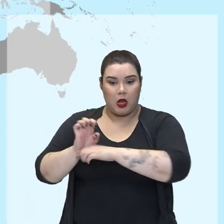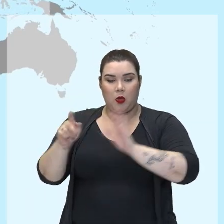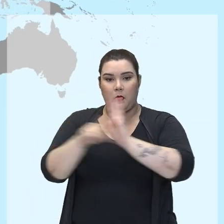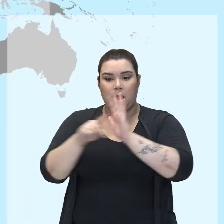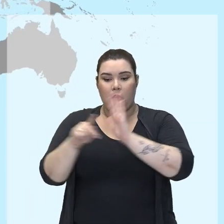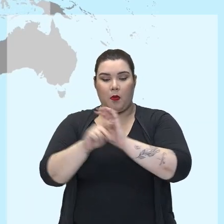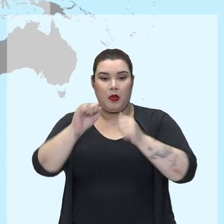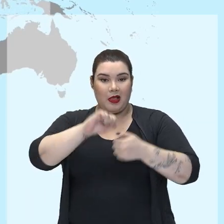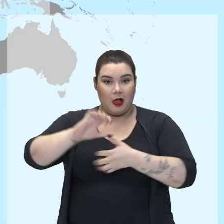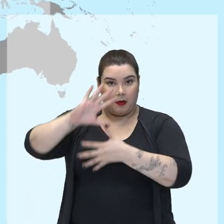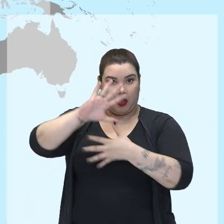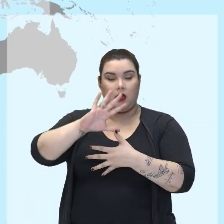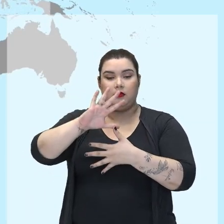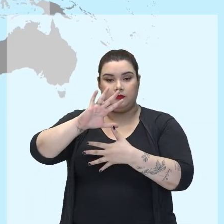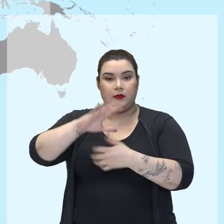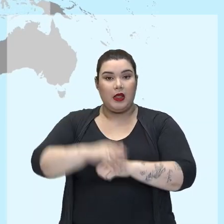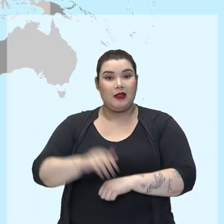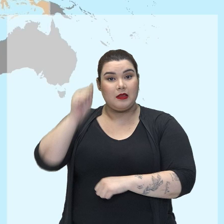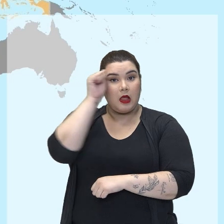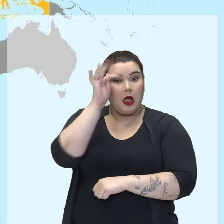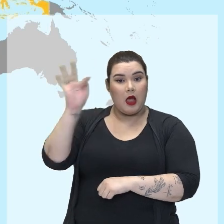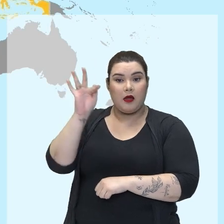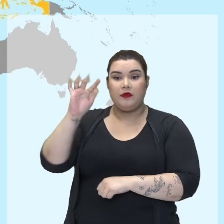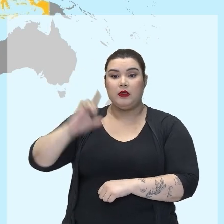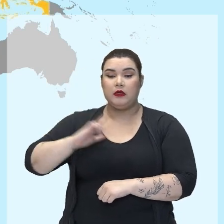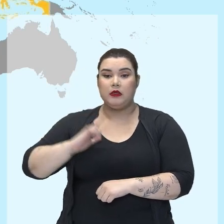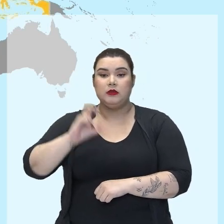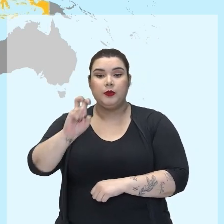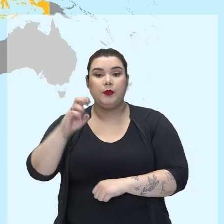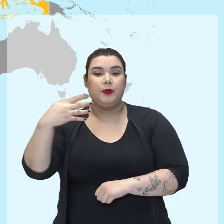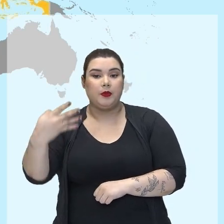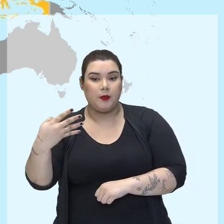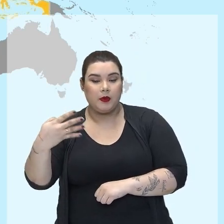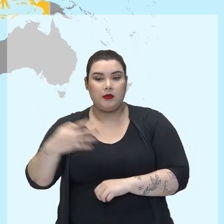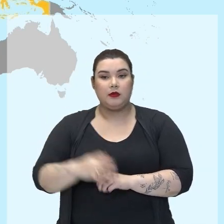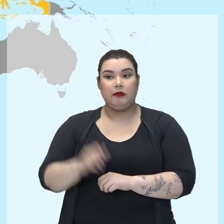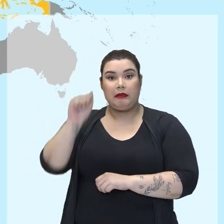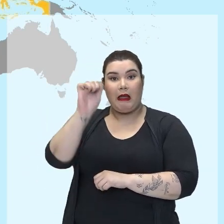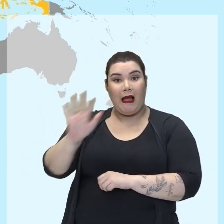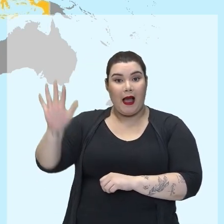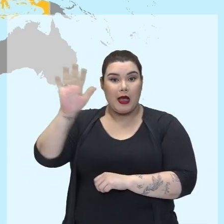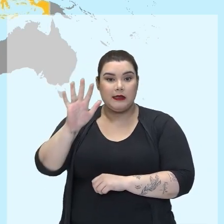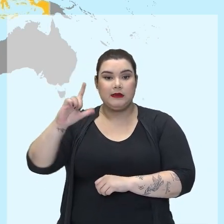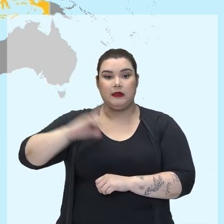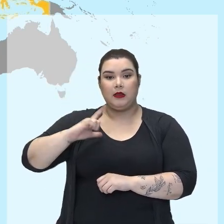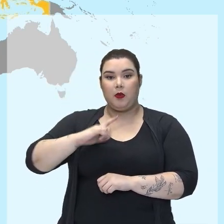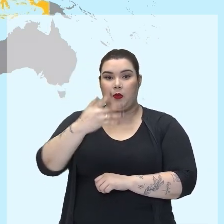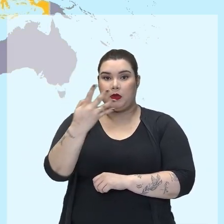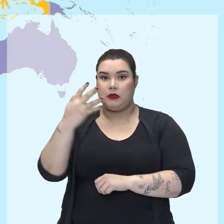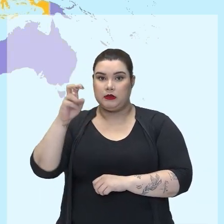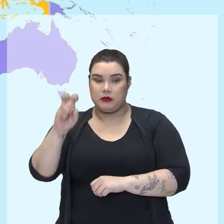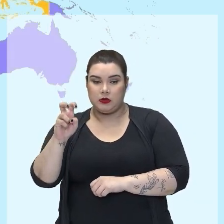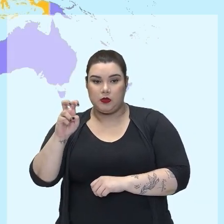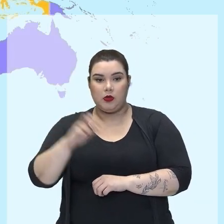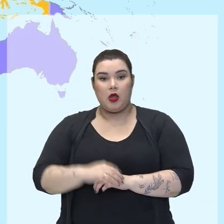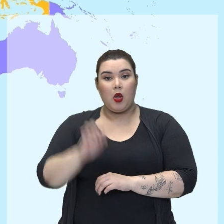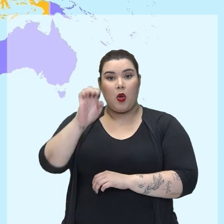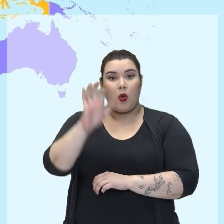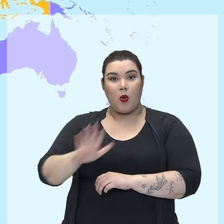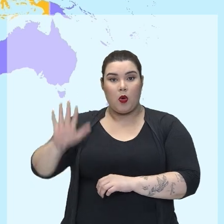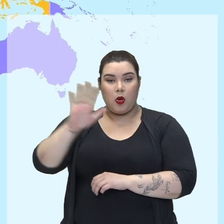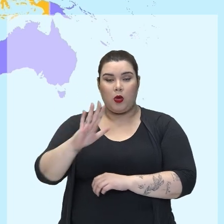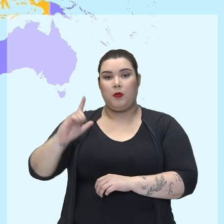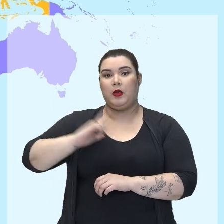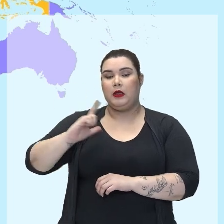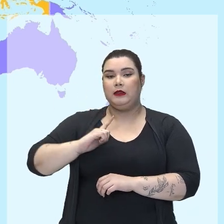e 54 na África, e 45 na Ásia, 49 na Europa e 14